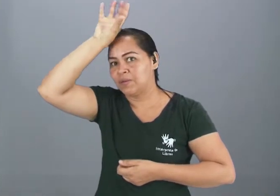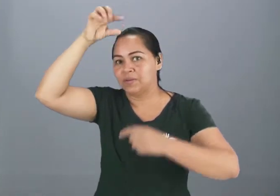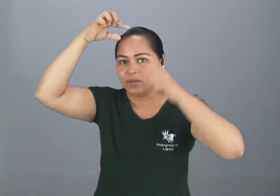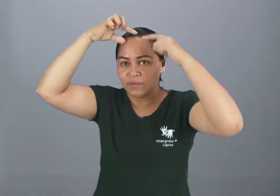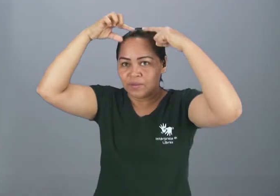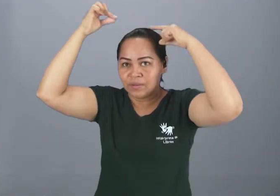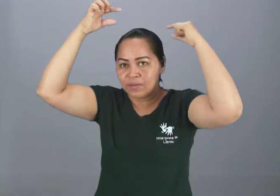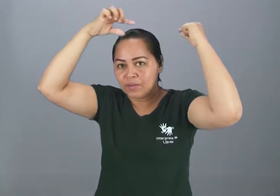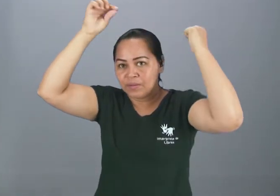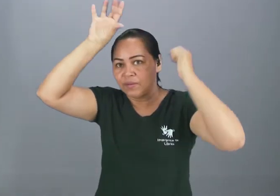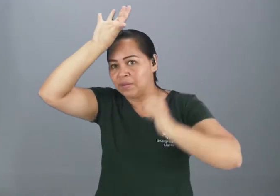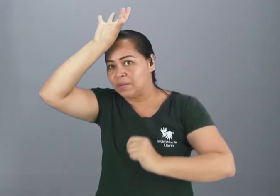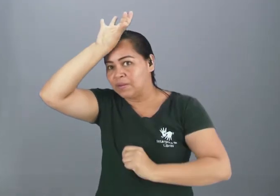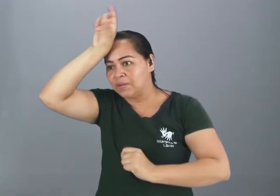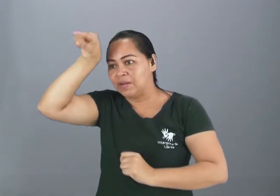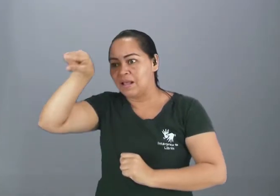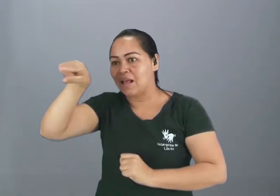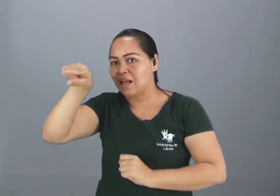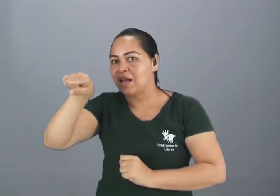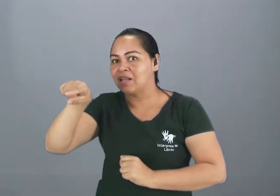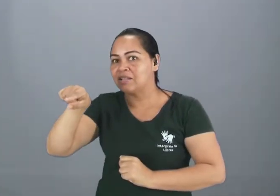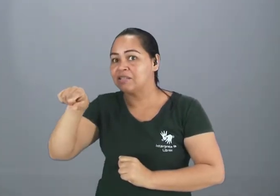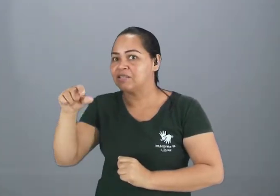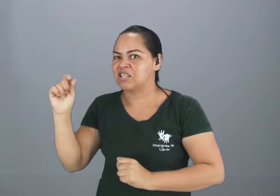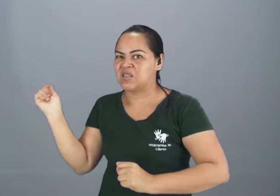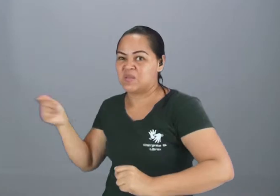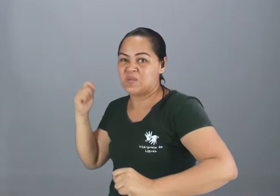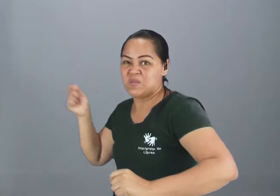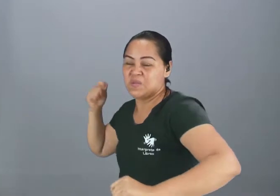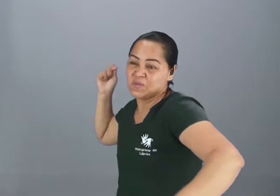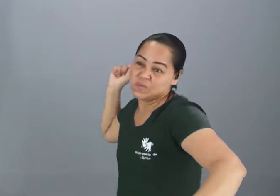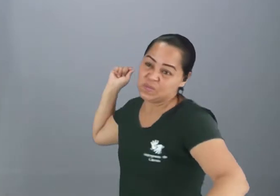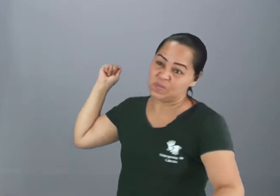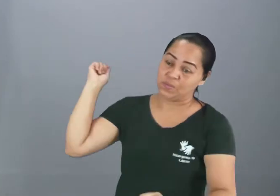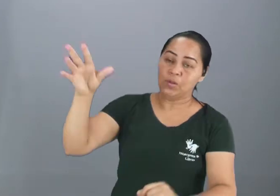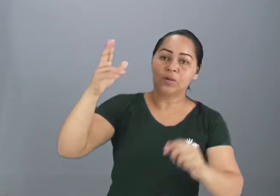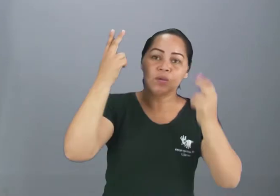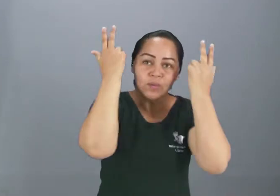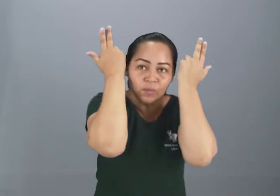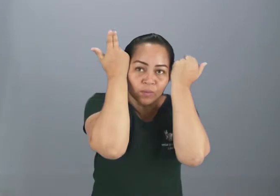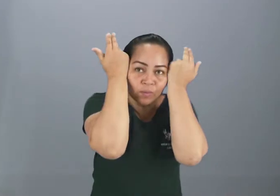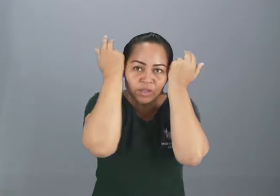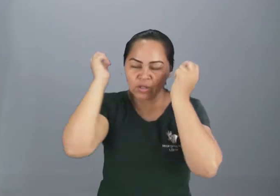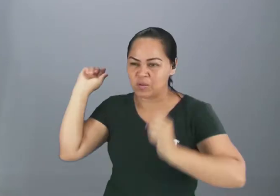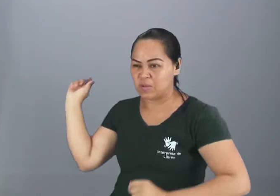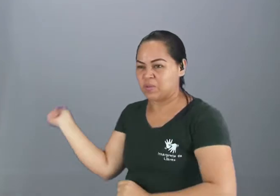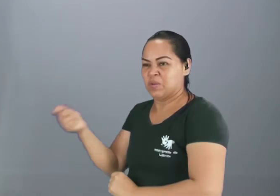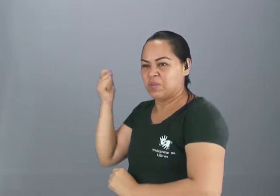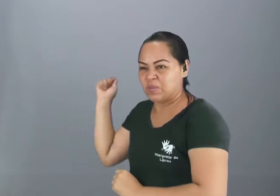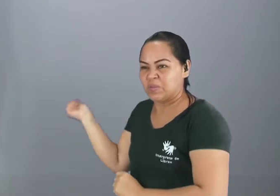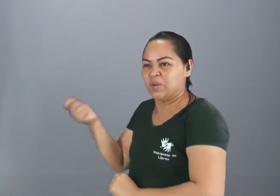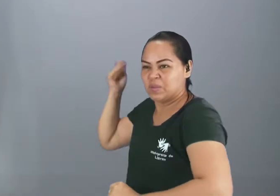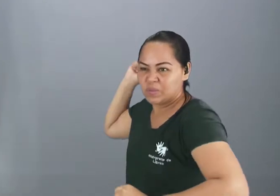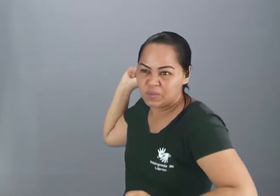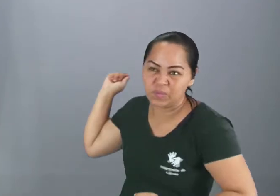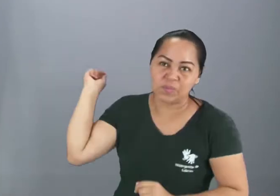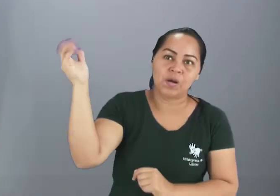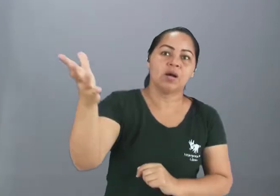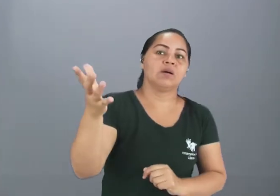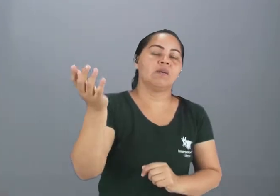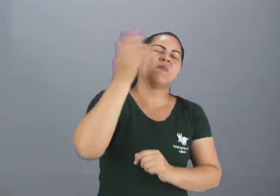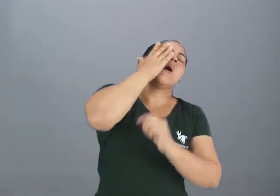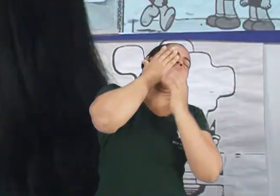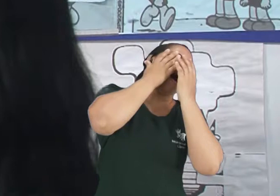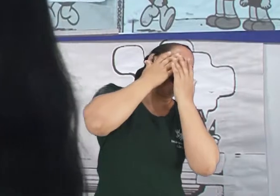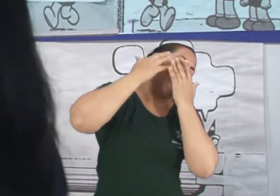Lembra da história da Mônica? Que provavelmente a Mônica faz com o Cebolinha quando ele a irrita, e principalmente apelida assim?